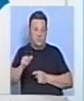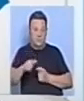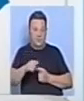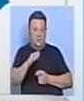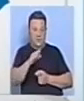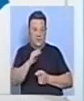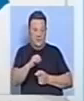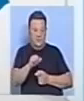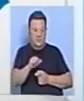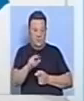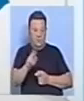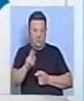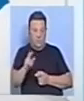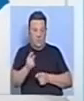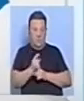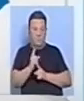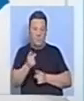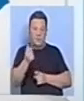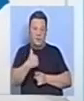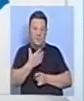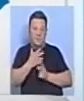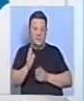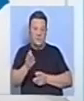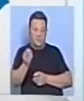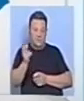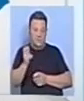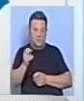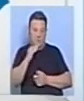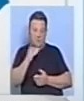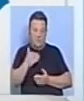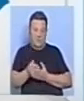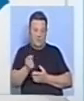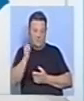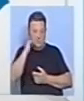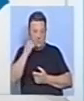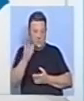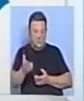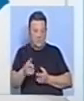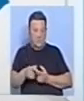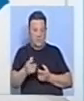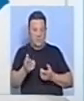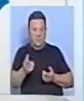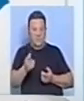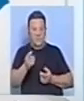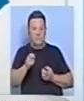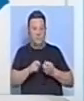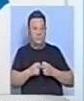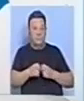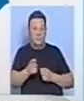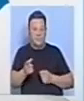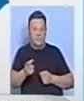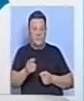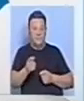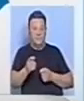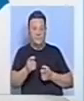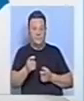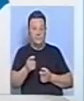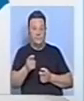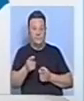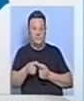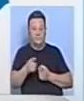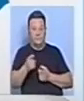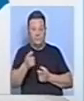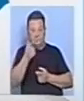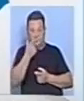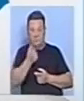SGU, porque é uma empresa que já há muitos anos dá prejuízo. O problema é que